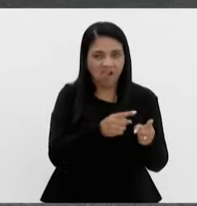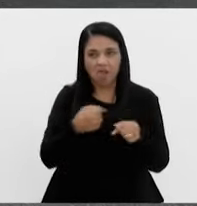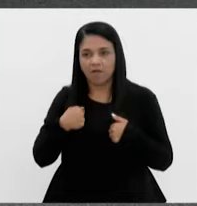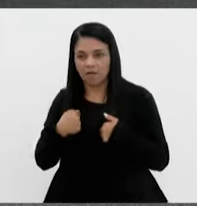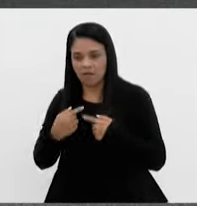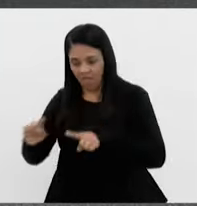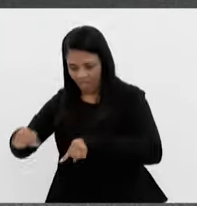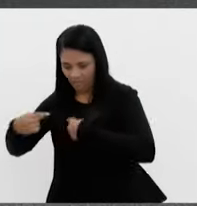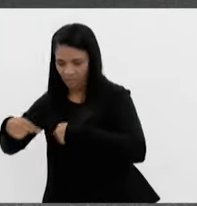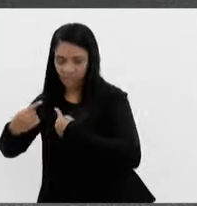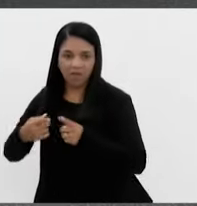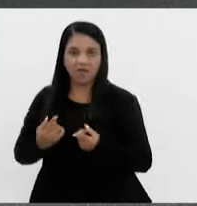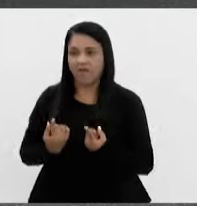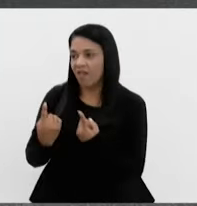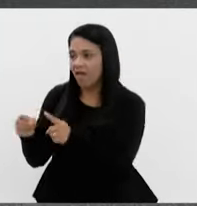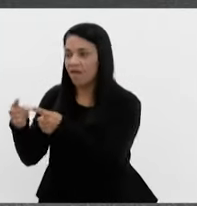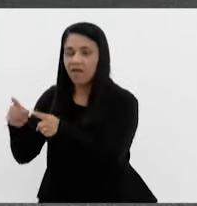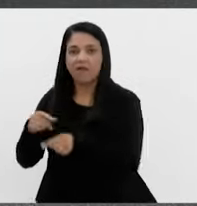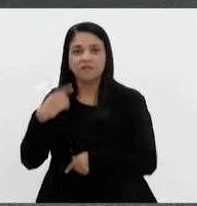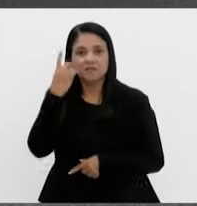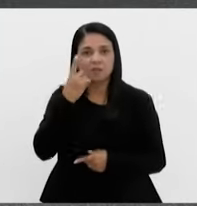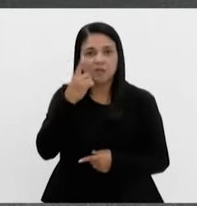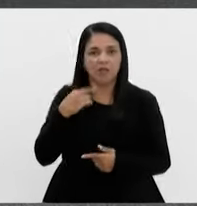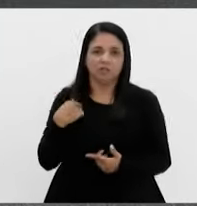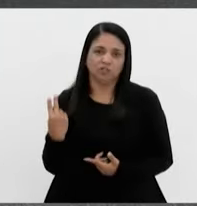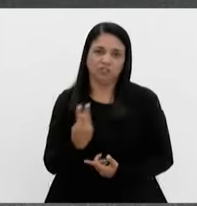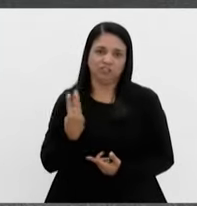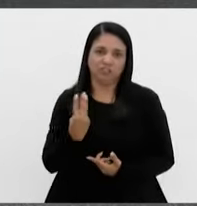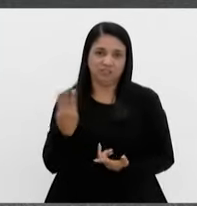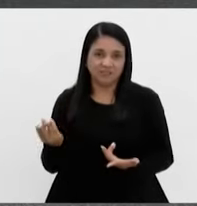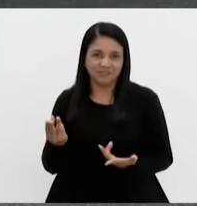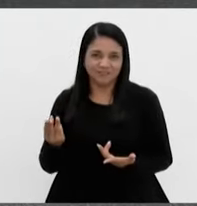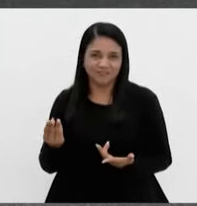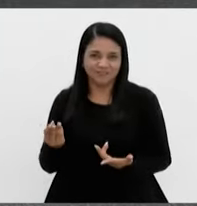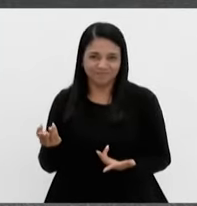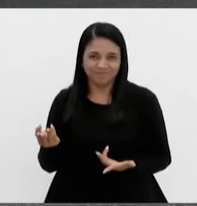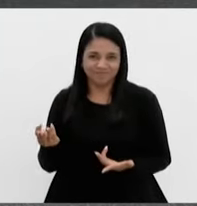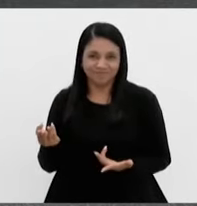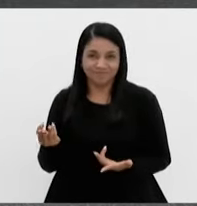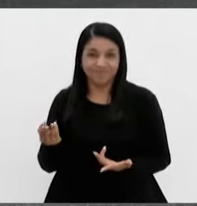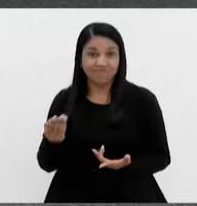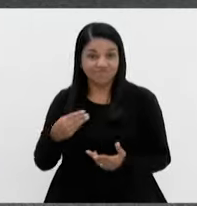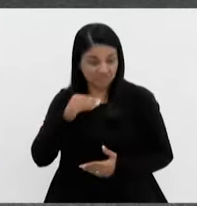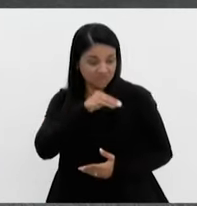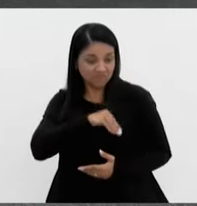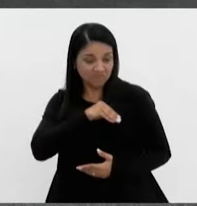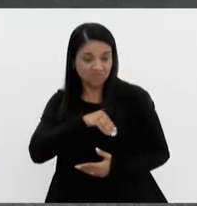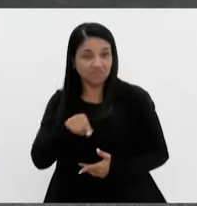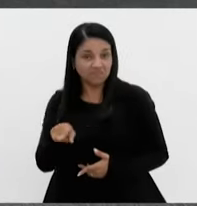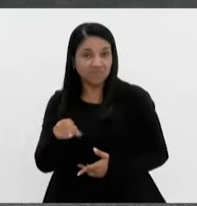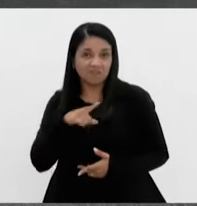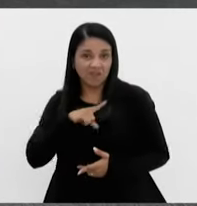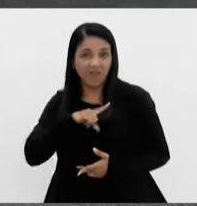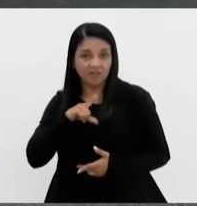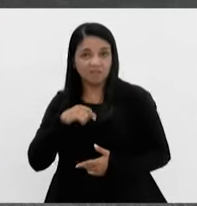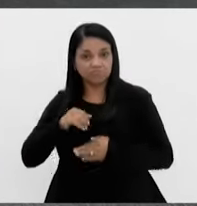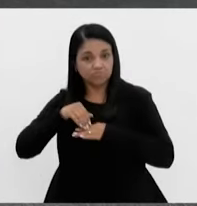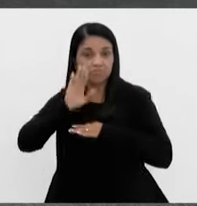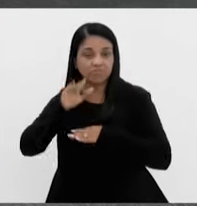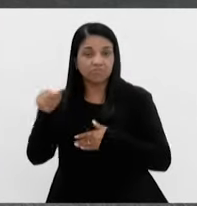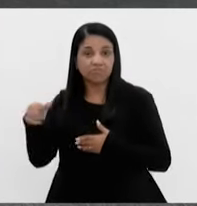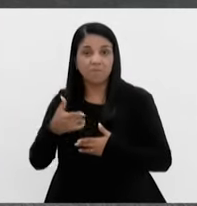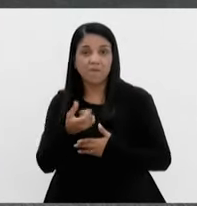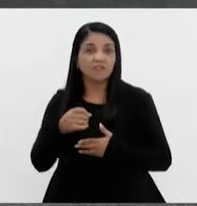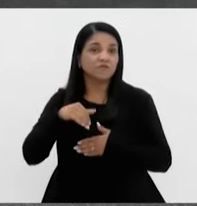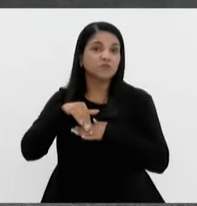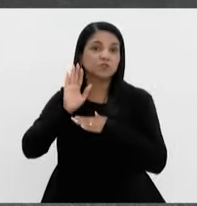Alan e ganha 20 e Poucos mil porque é um dos meninos do Eduardo pais e do Renan Ferreirinha não sei que Pires se que é um mas é um frustrado Sabe